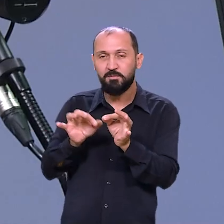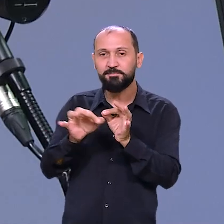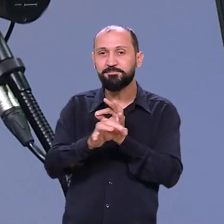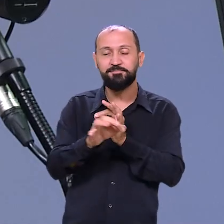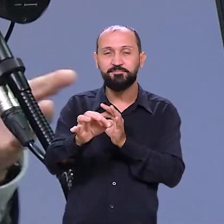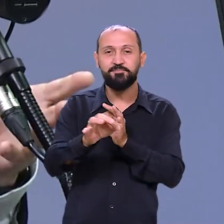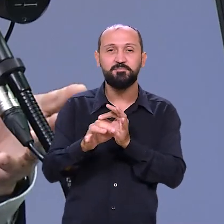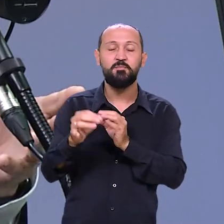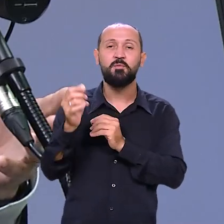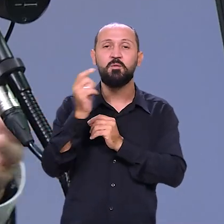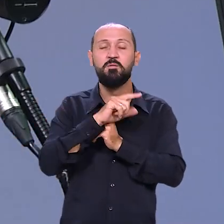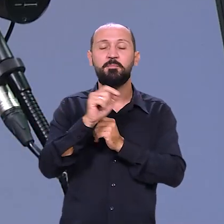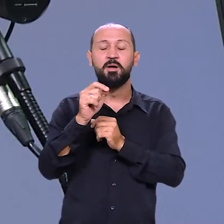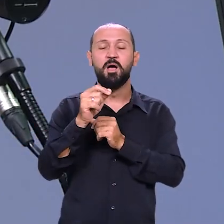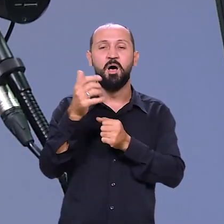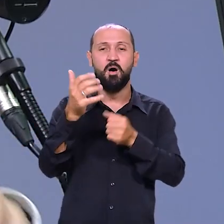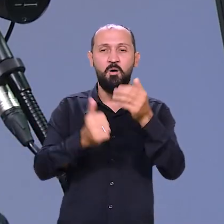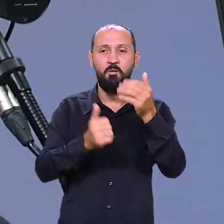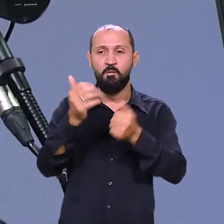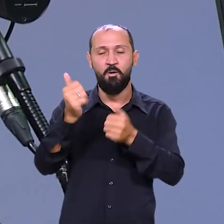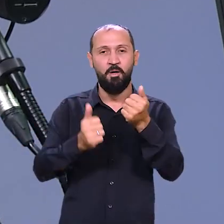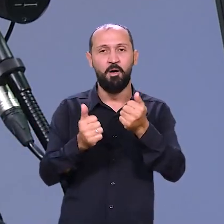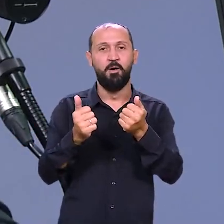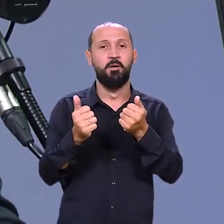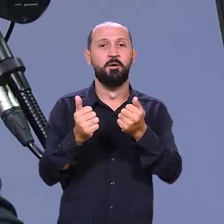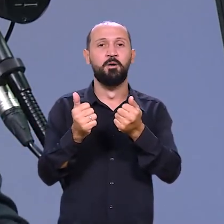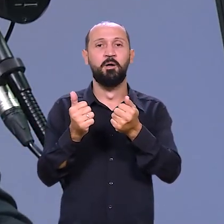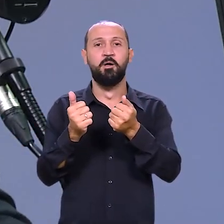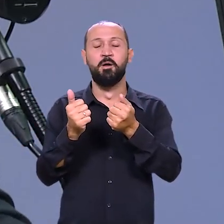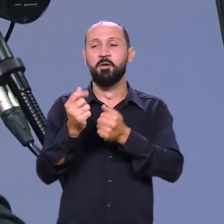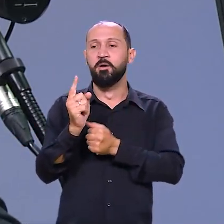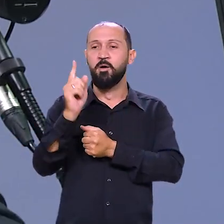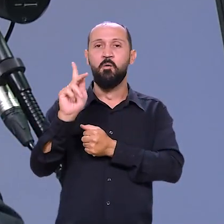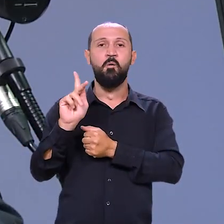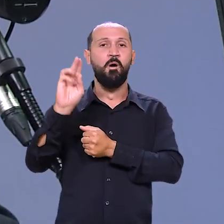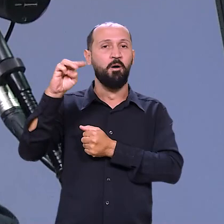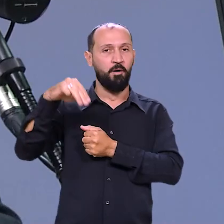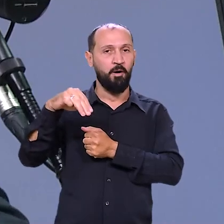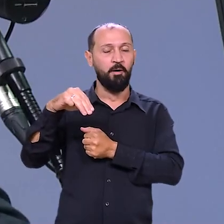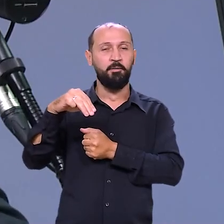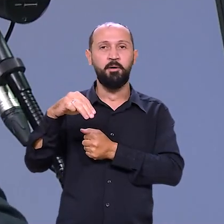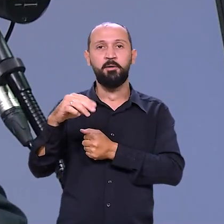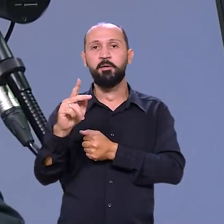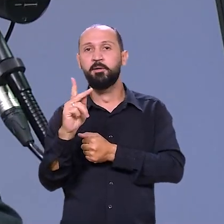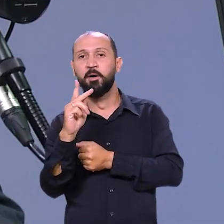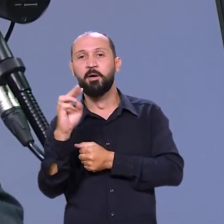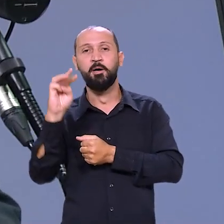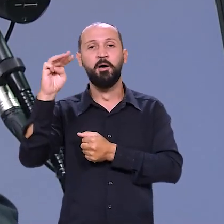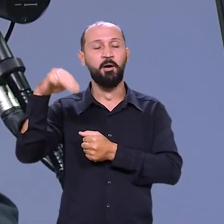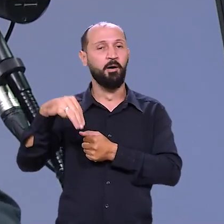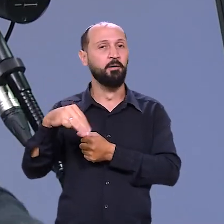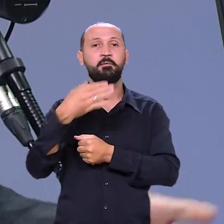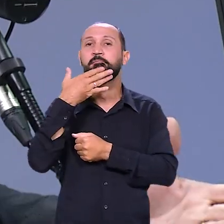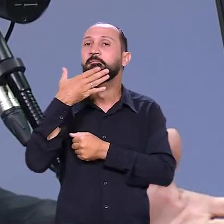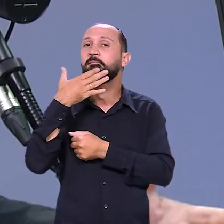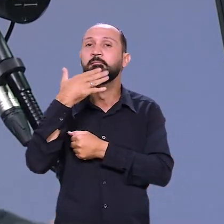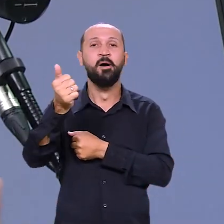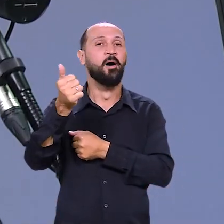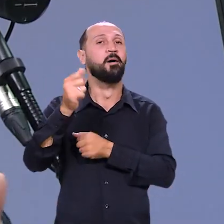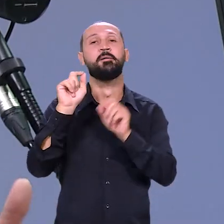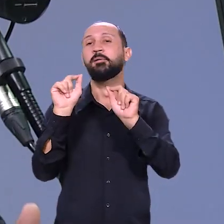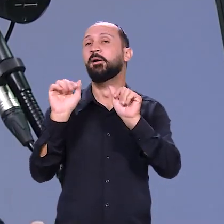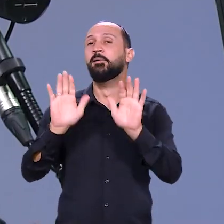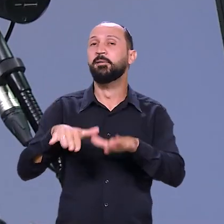distância, se ele pudesse pegar o leite em 1 quilômetro, em 2, não seria